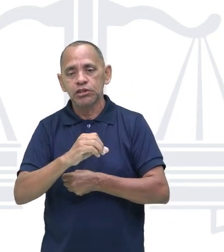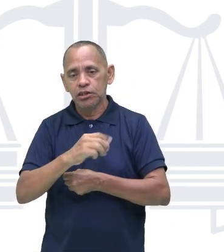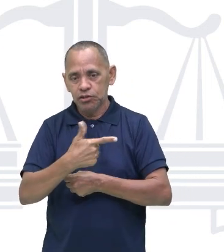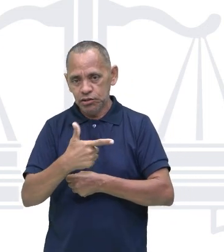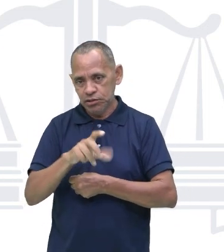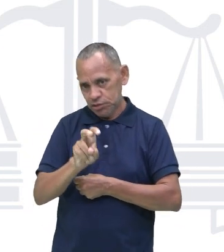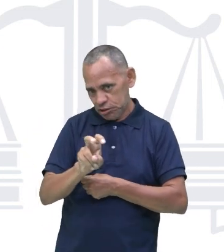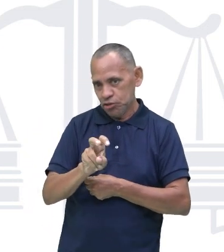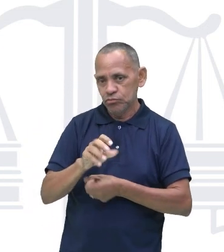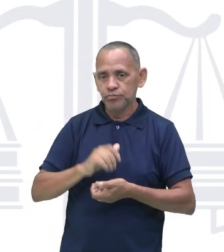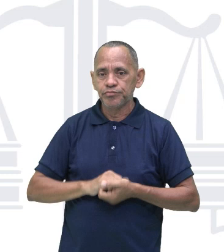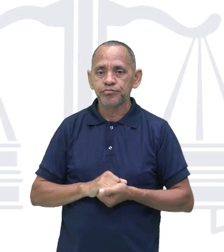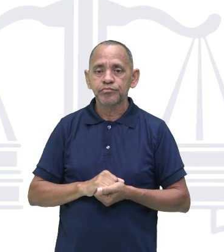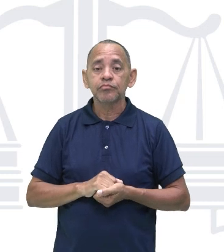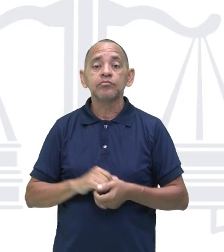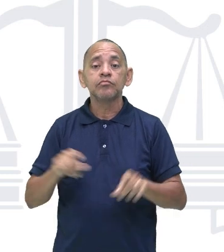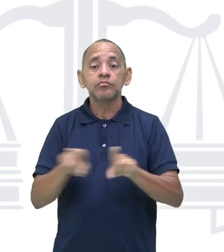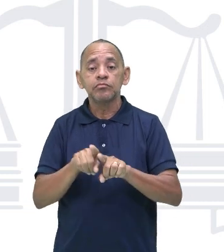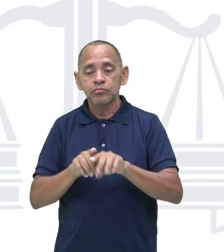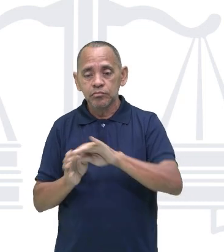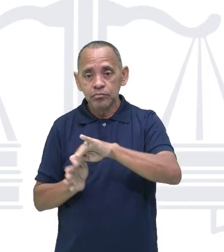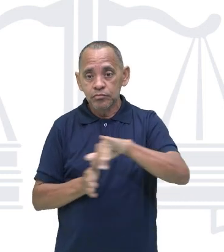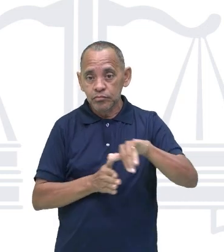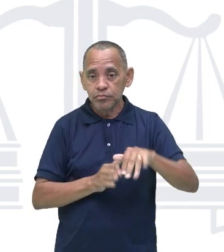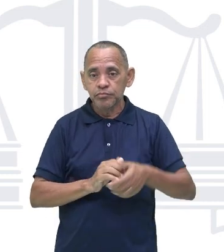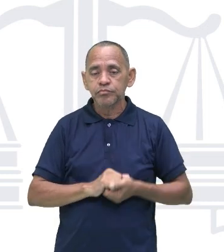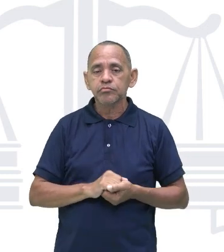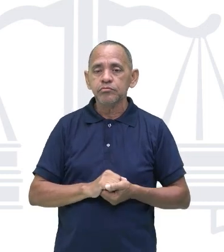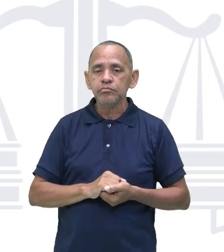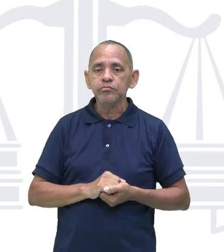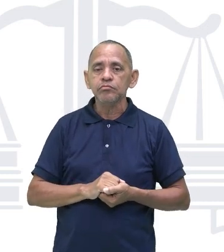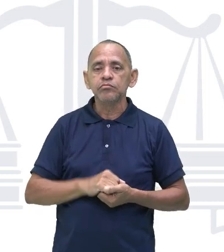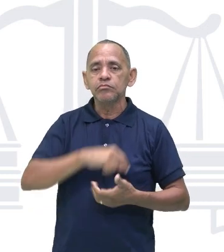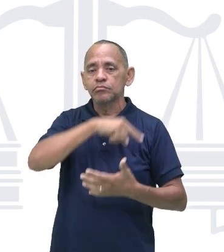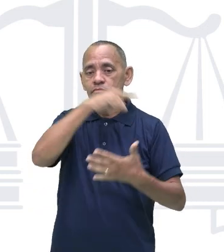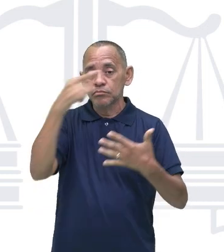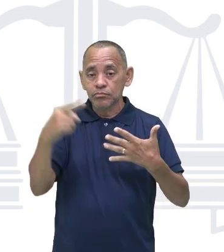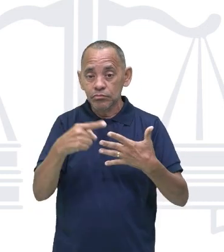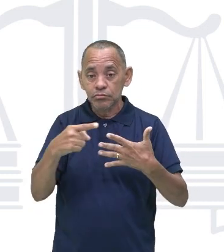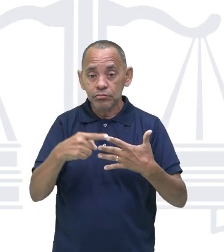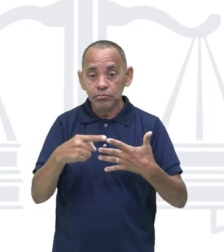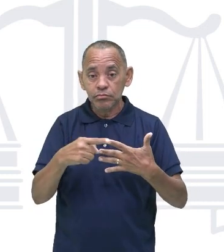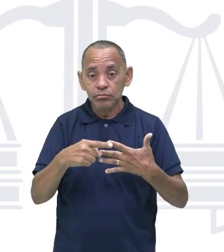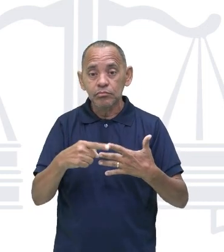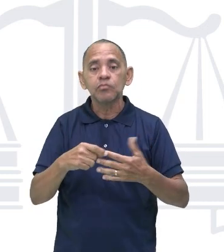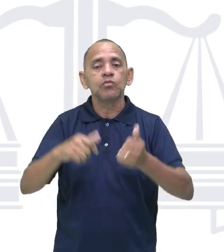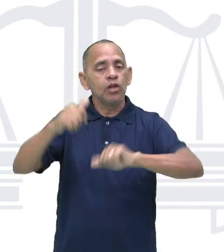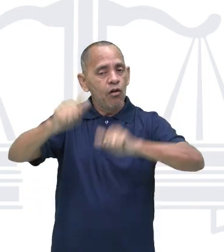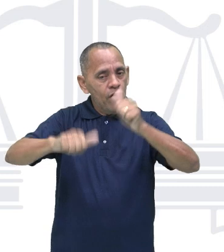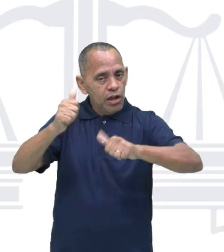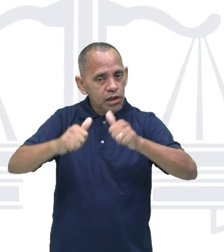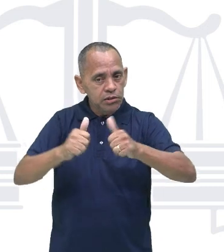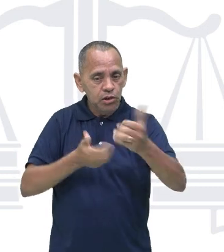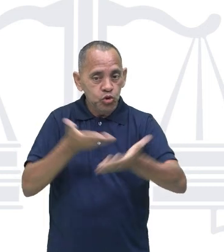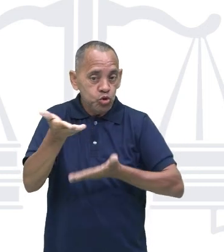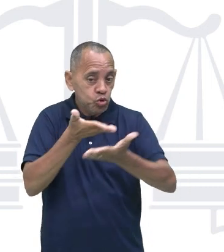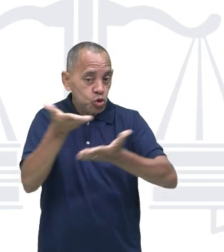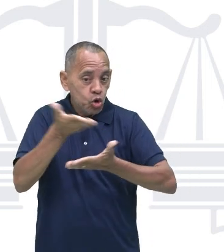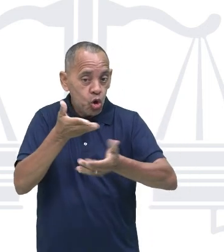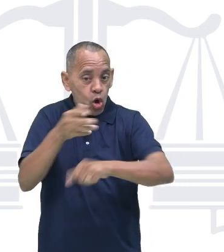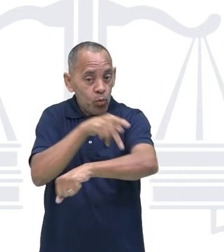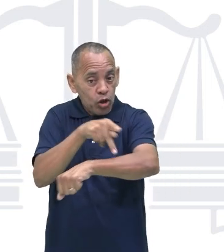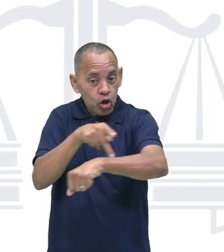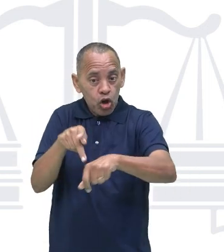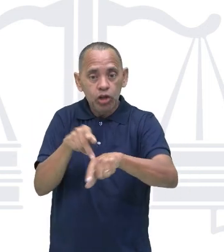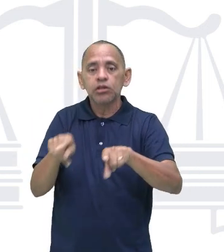nós apresentamos para vocês um outro eixo do pacto, né? Que é a avaliação e mediação pedagógica. Como a professora